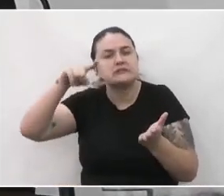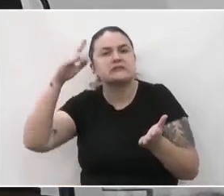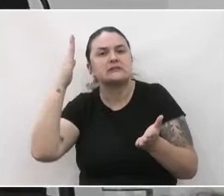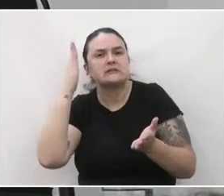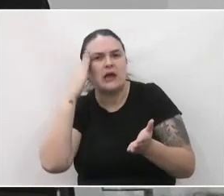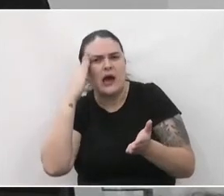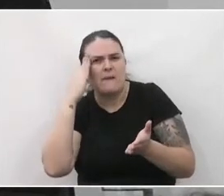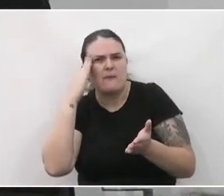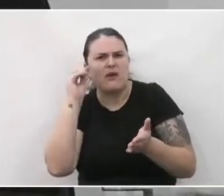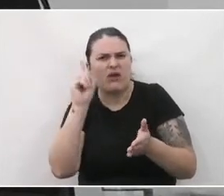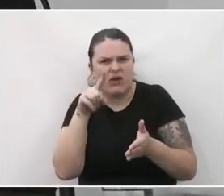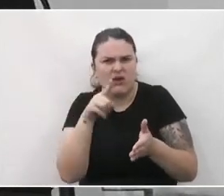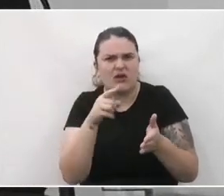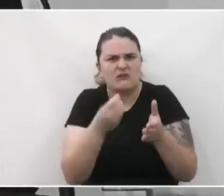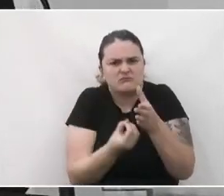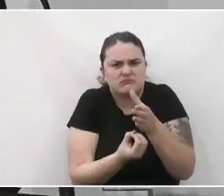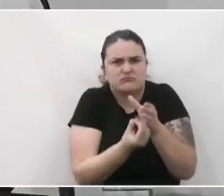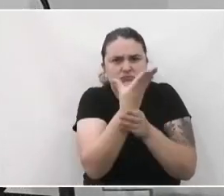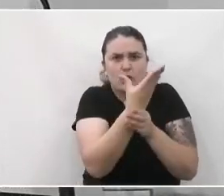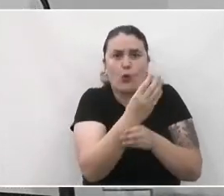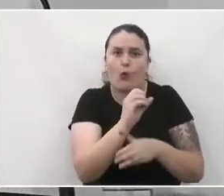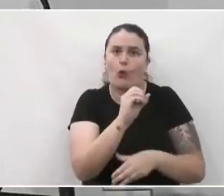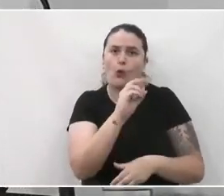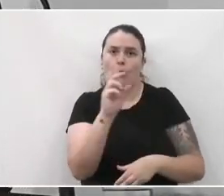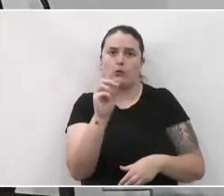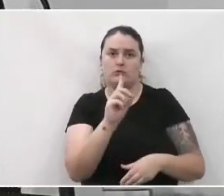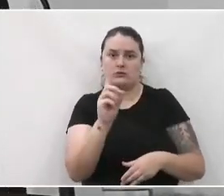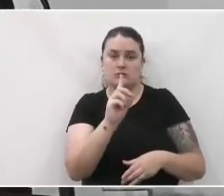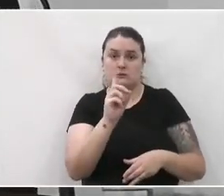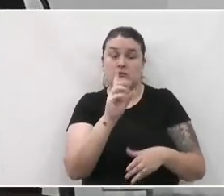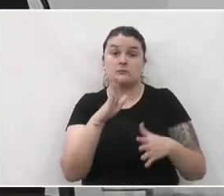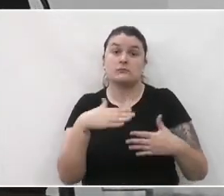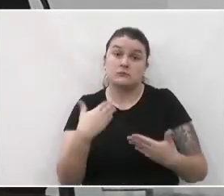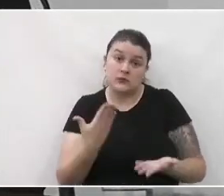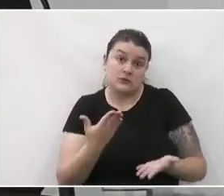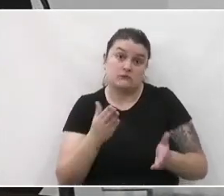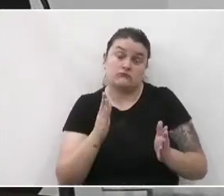se isso é criado ou não. Então, isso já é muito